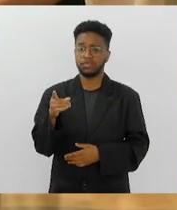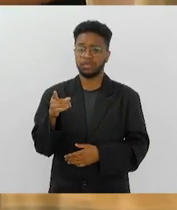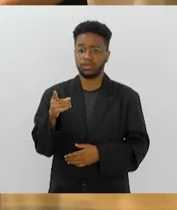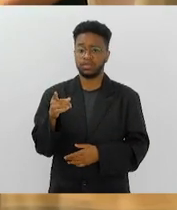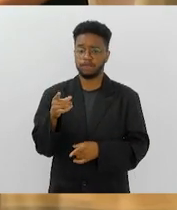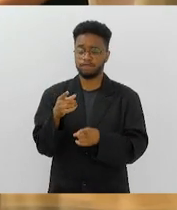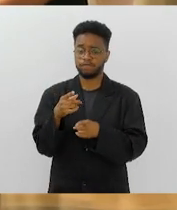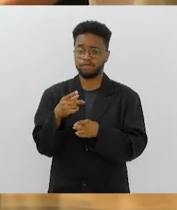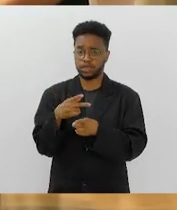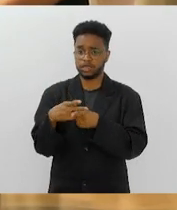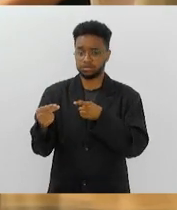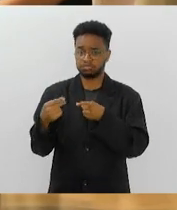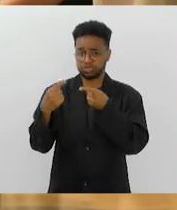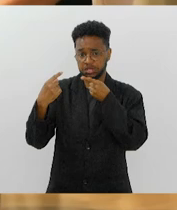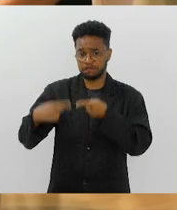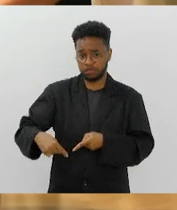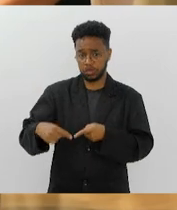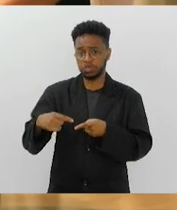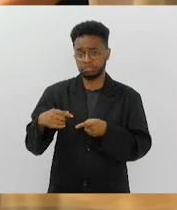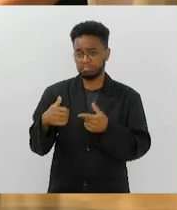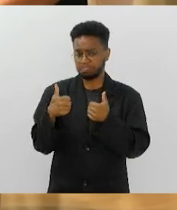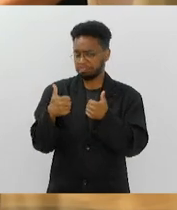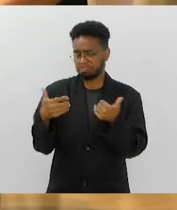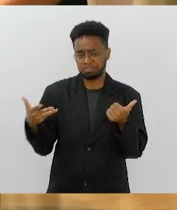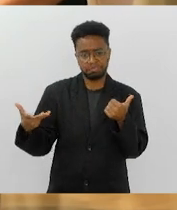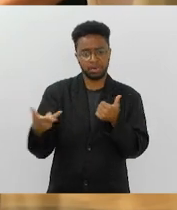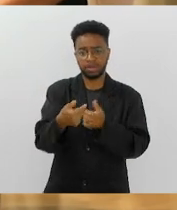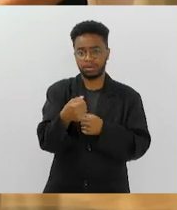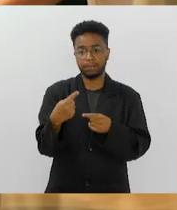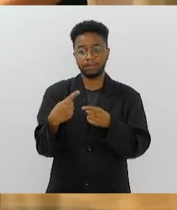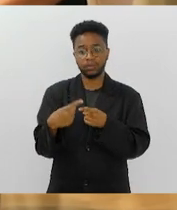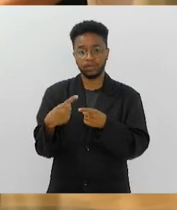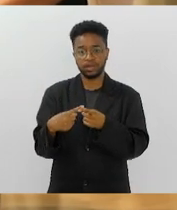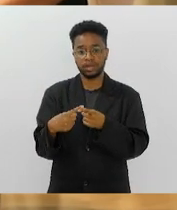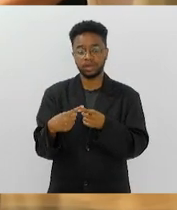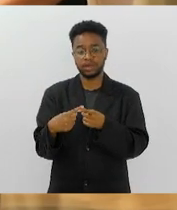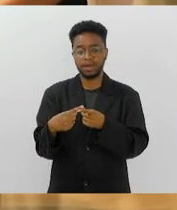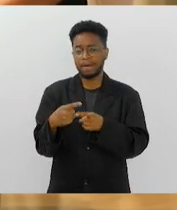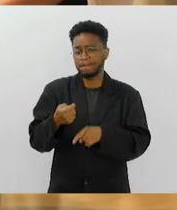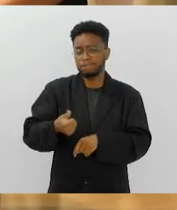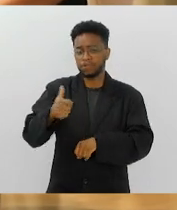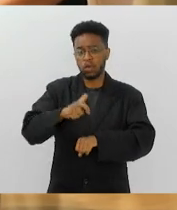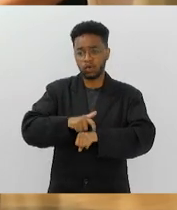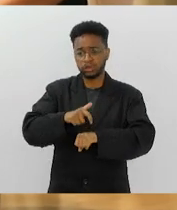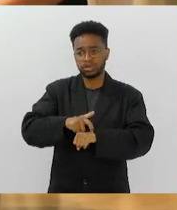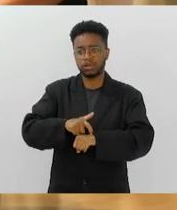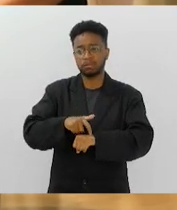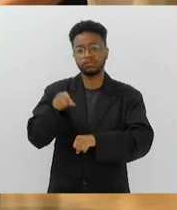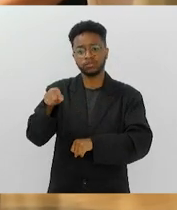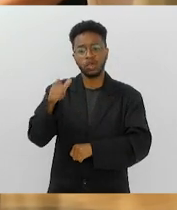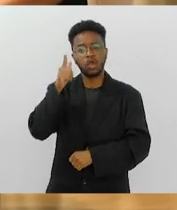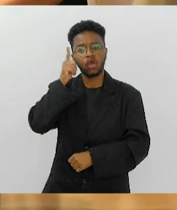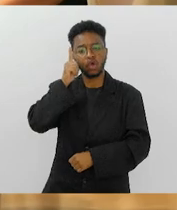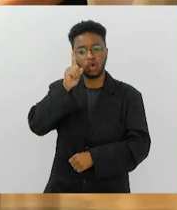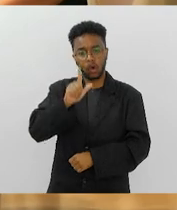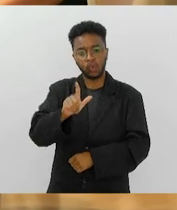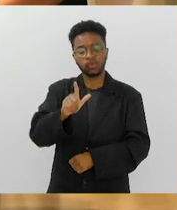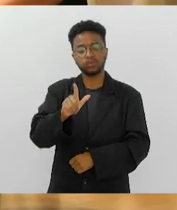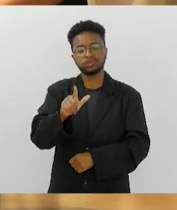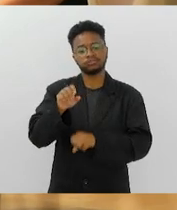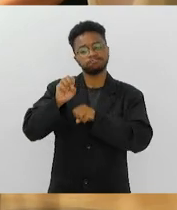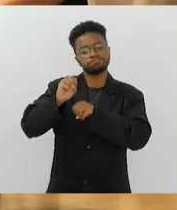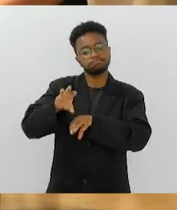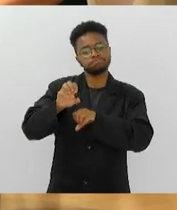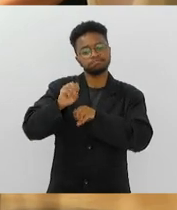que foi vencido o desafio, né, assim, de maneira brilhante, porque com pouquíssimo tempo vocês conseguiram ensinar para